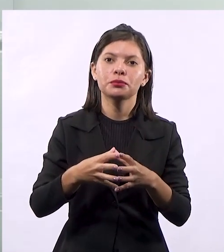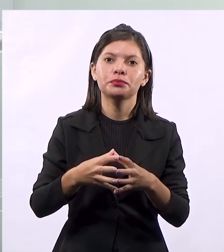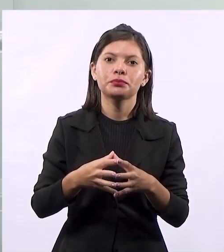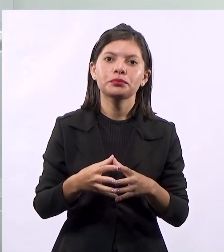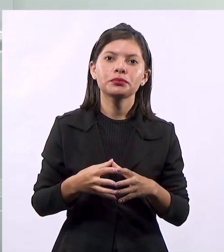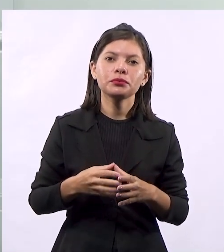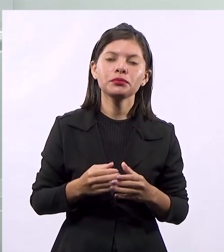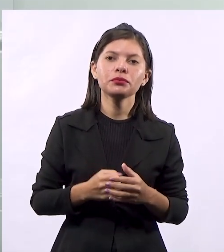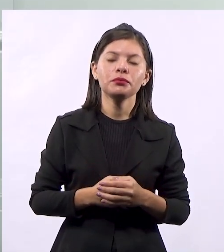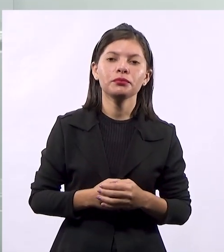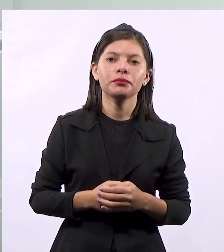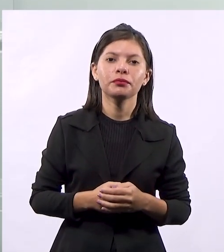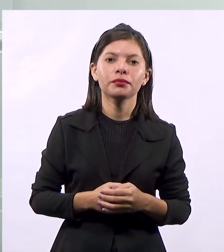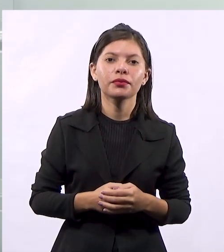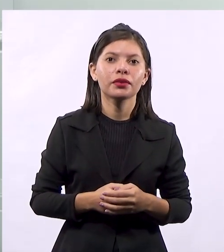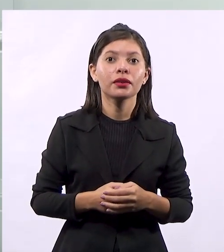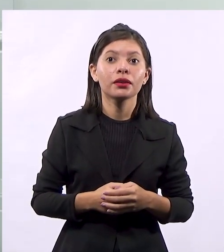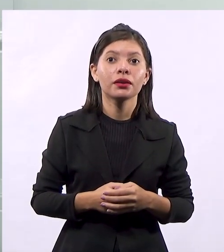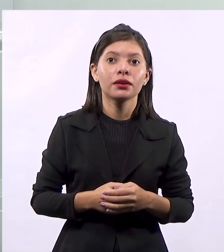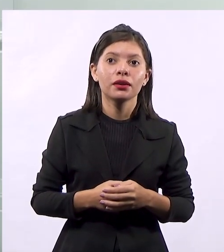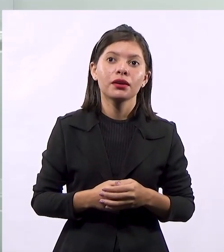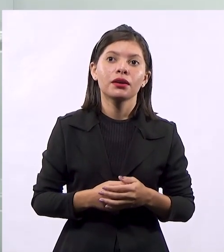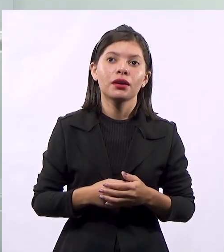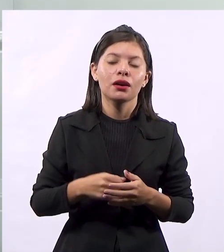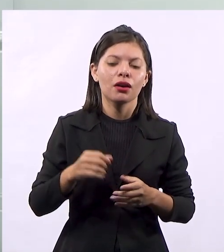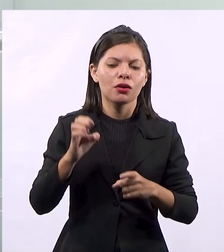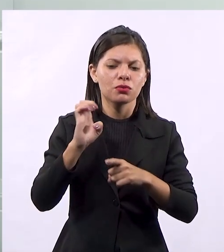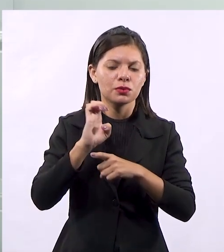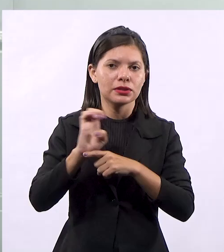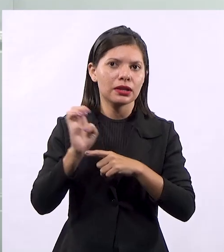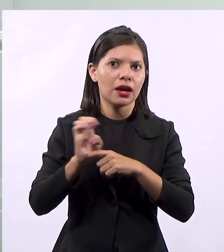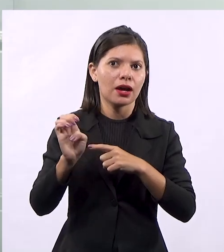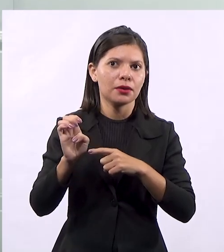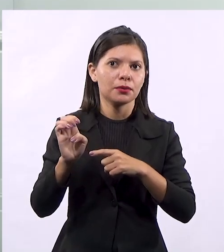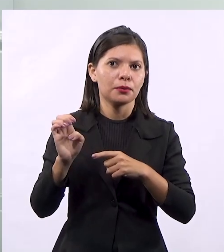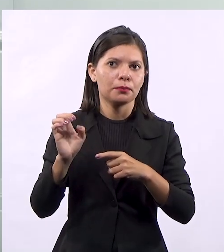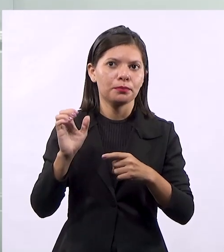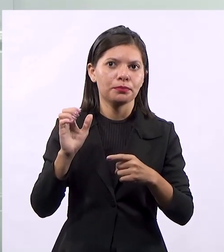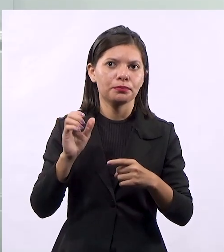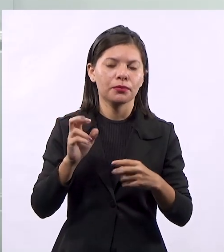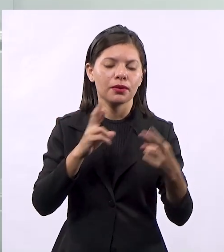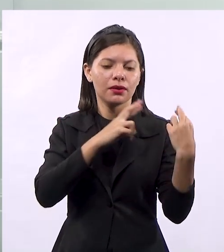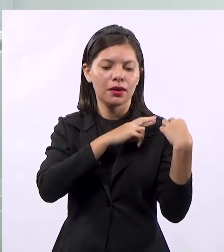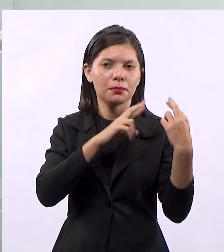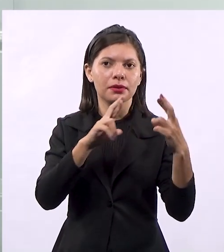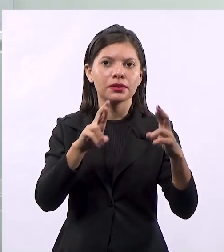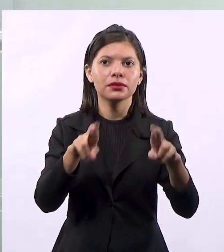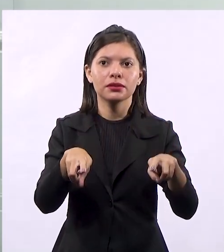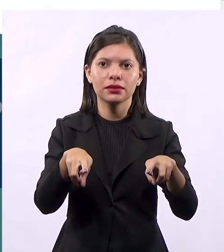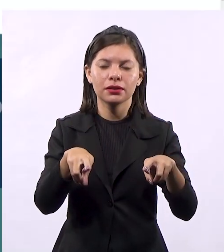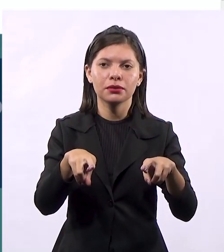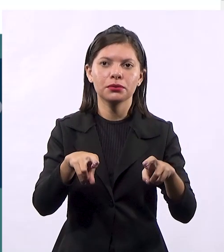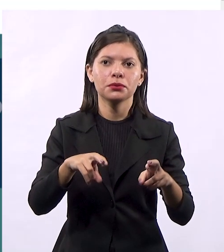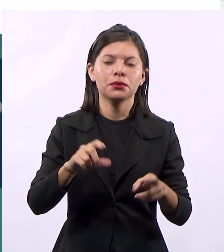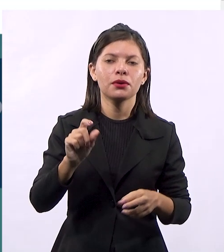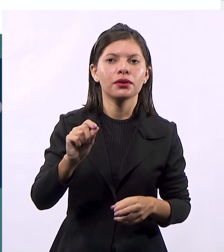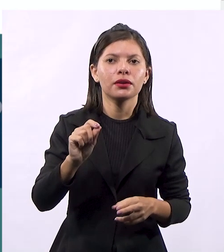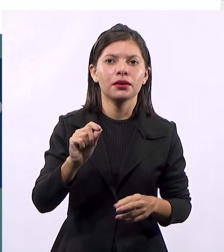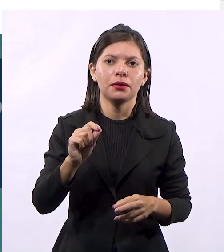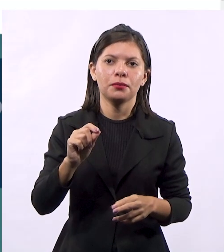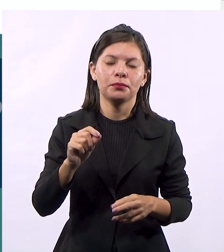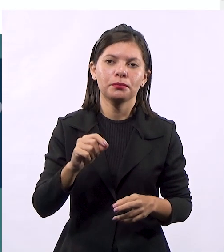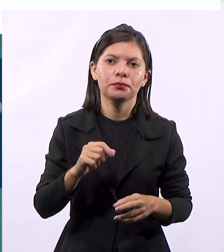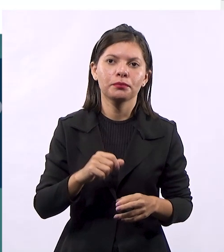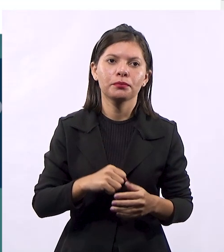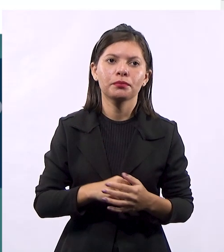têm direito à educação. Então, ele é um direito fundamental, ele é um direito social, é um direito do coletivo. Depois ele vai falar, é dever